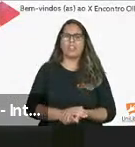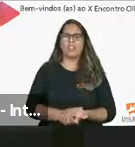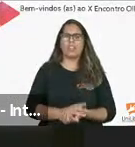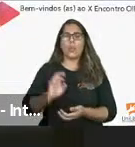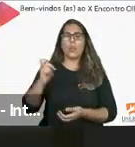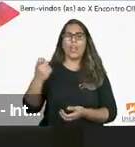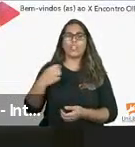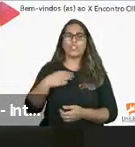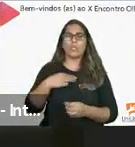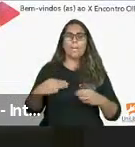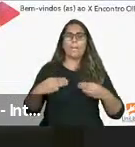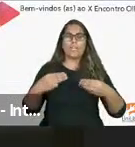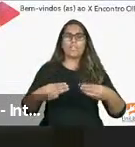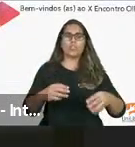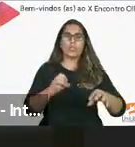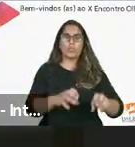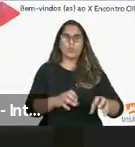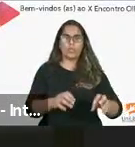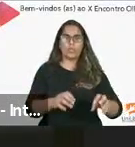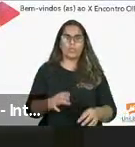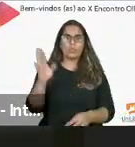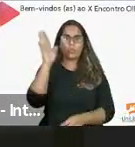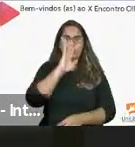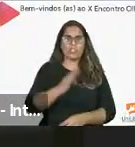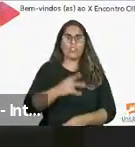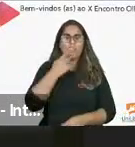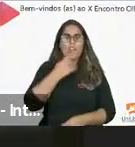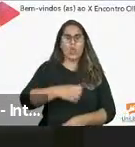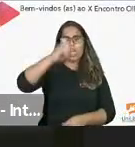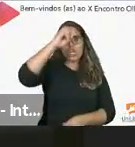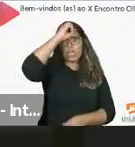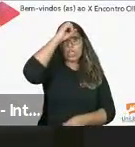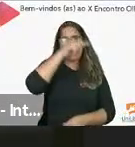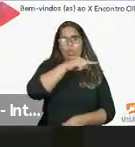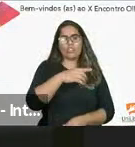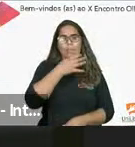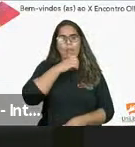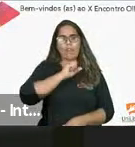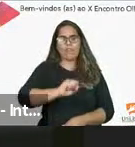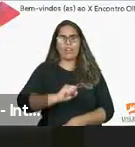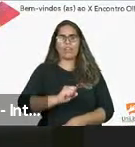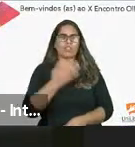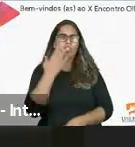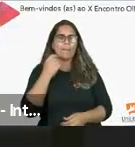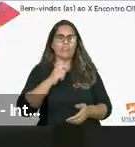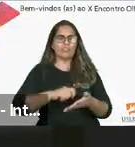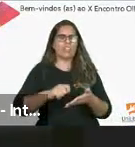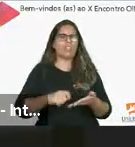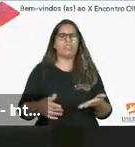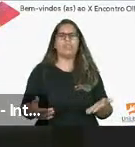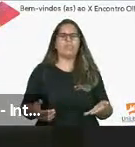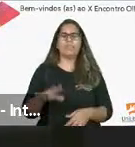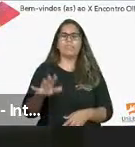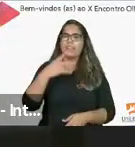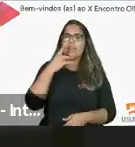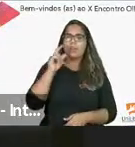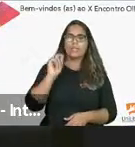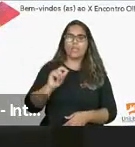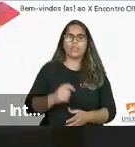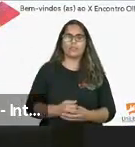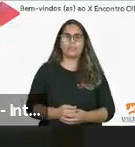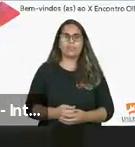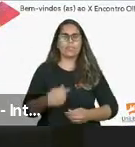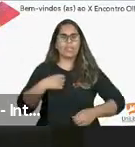ex-ministro de Educação do Brasil, que Paulo Freire é um ignorante, que ele não sabia escrever. Então, ele diz assim,